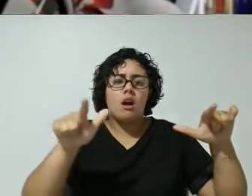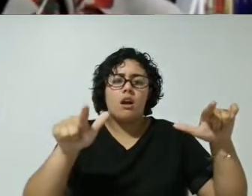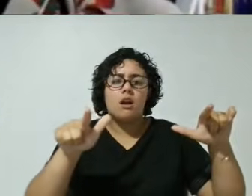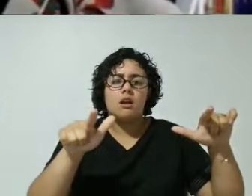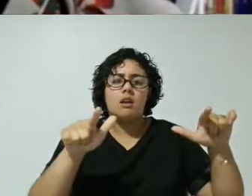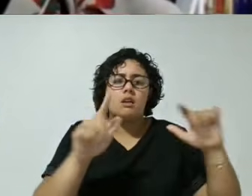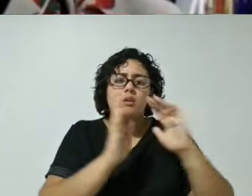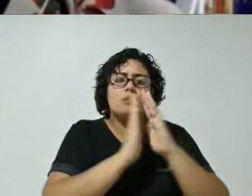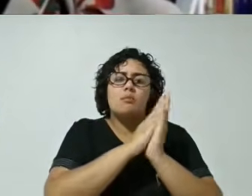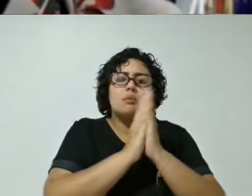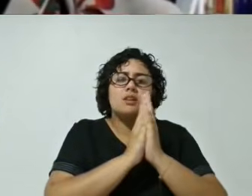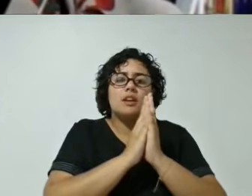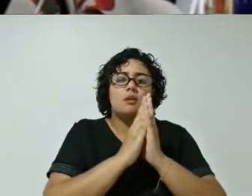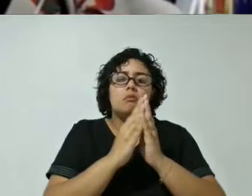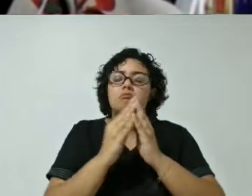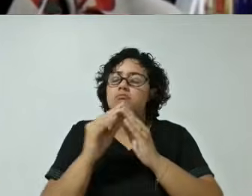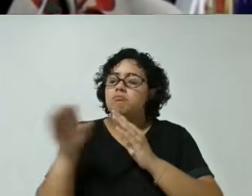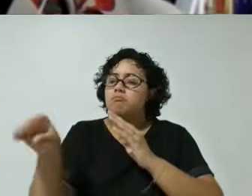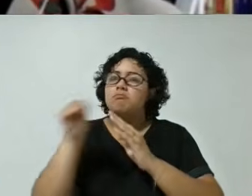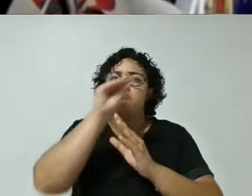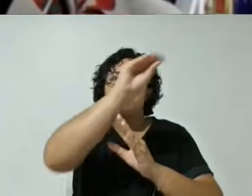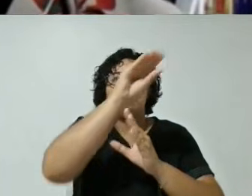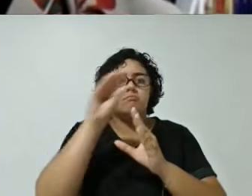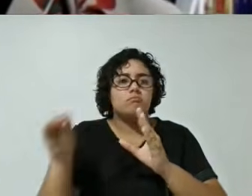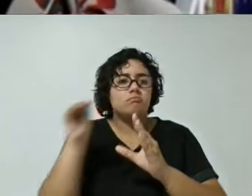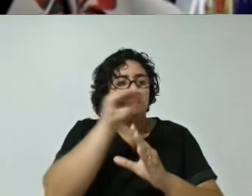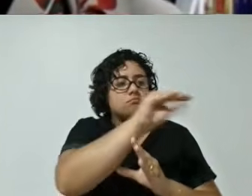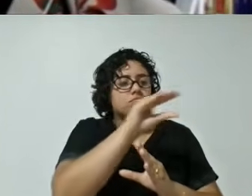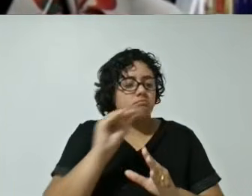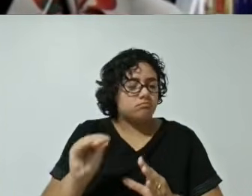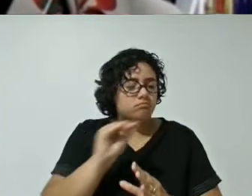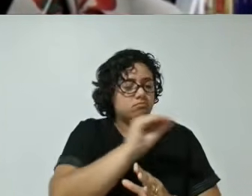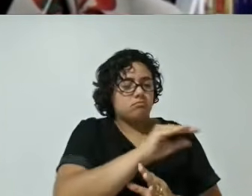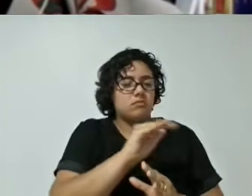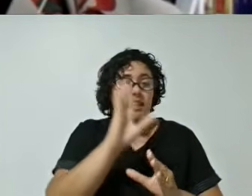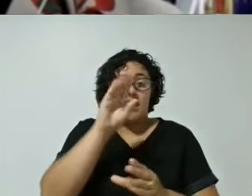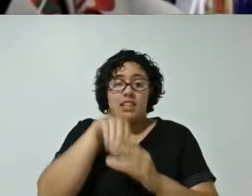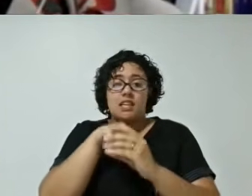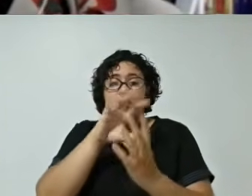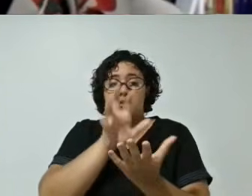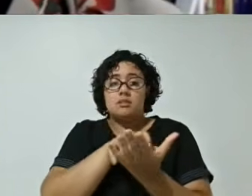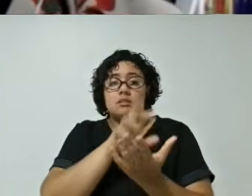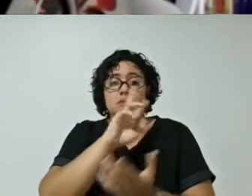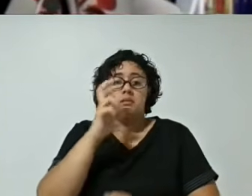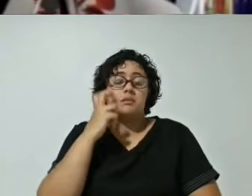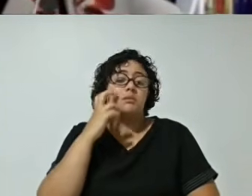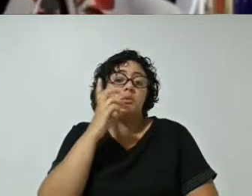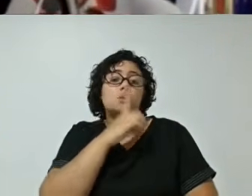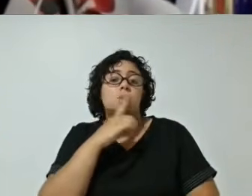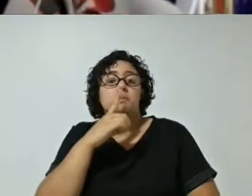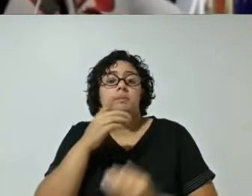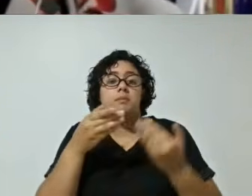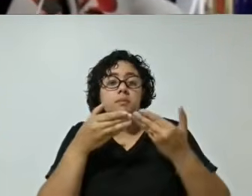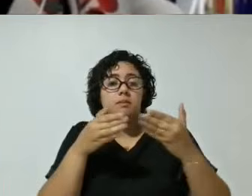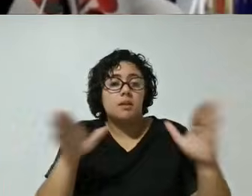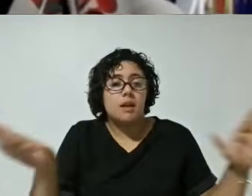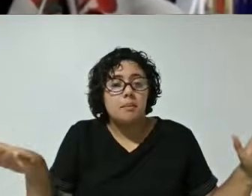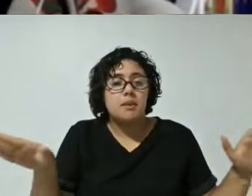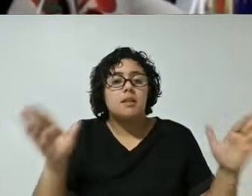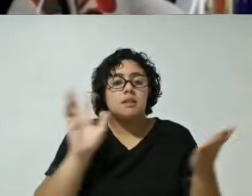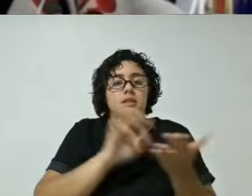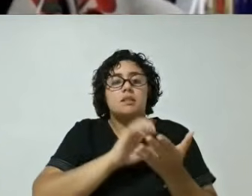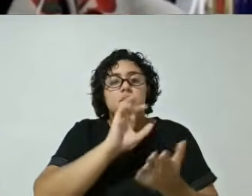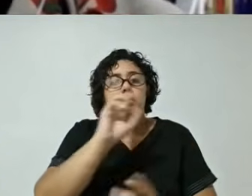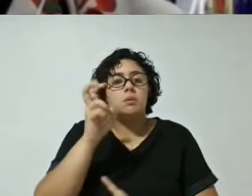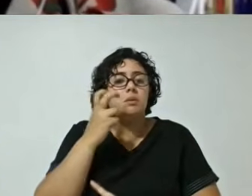ficaram, então, nas estantes, né, nessa estante vazia lá dentro do Centro Cultural. E aí, no domingo, eu fui abrir o Centro Cultural.